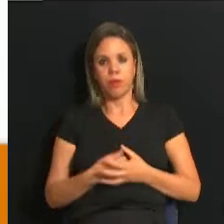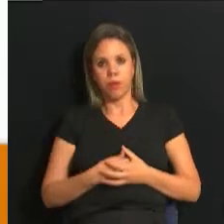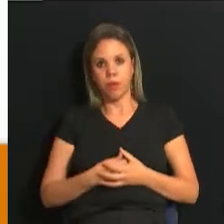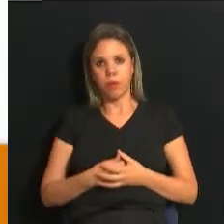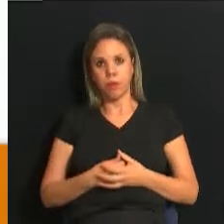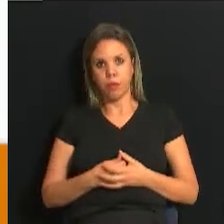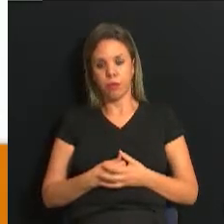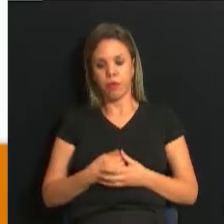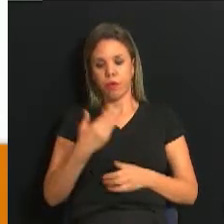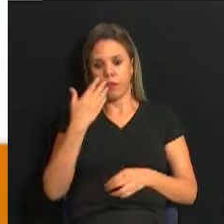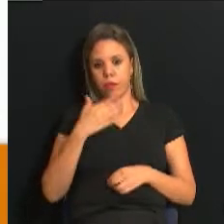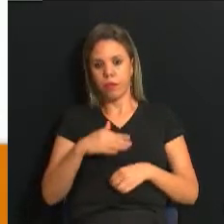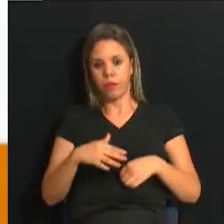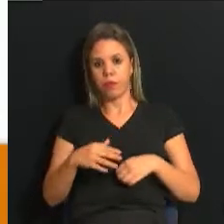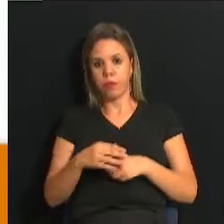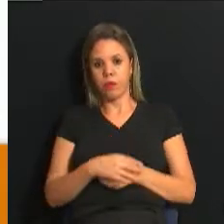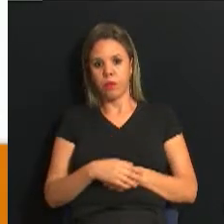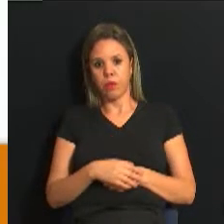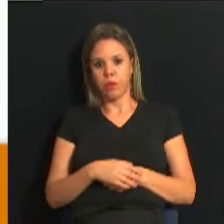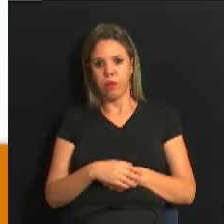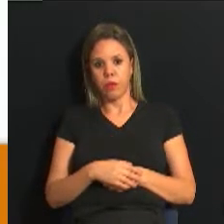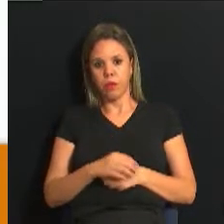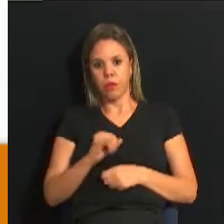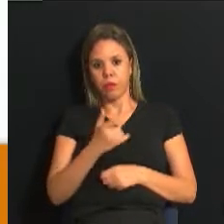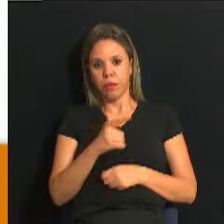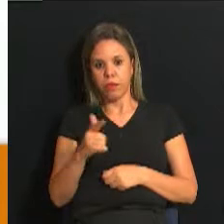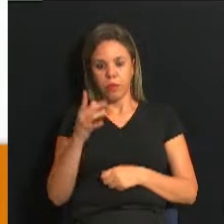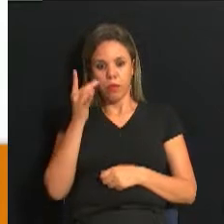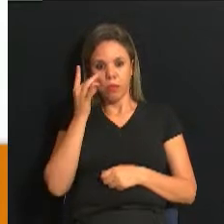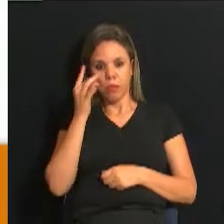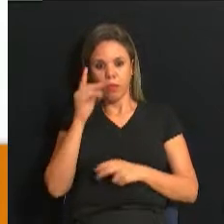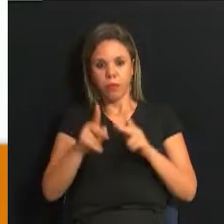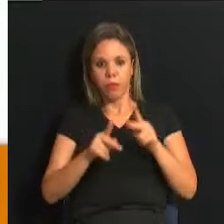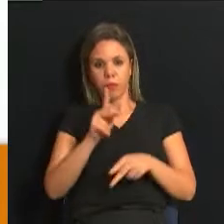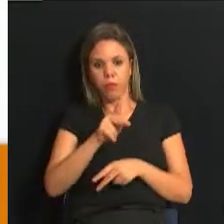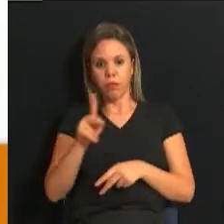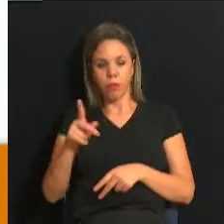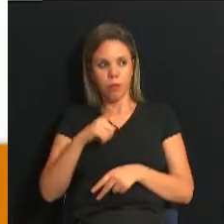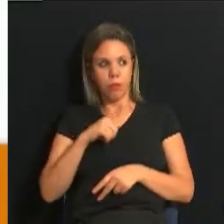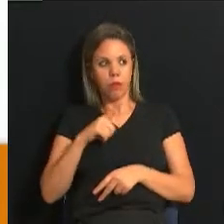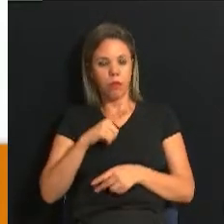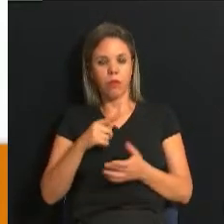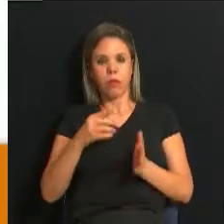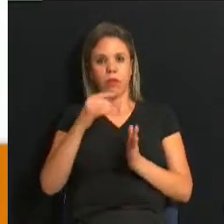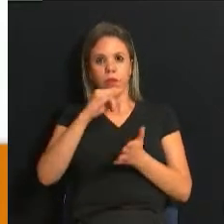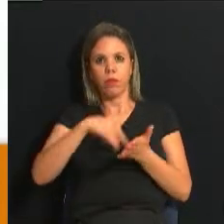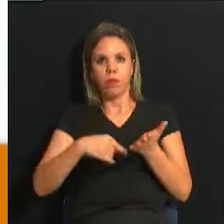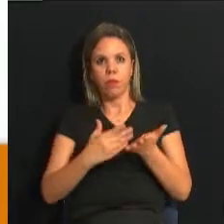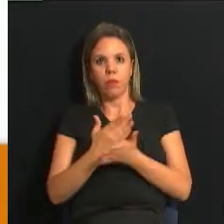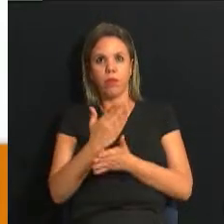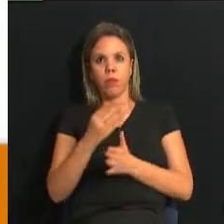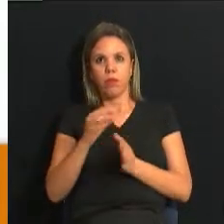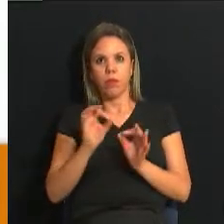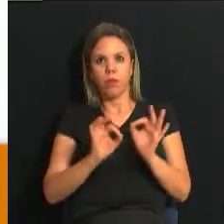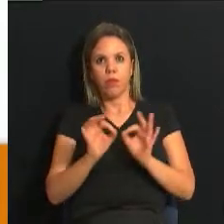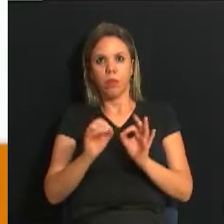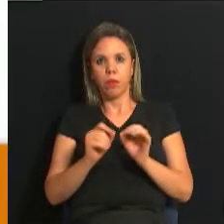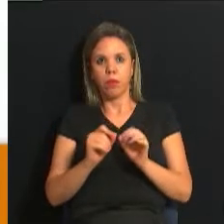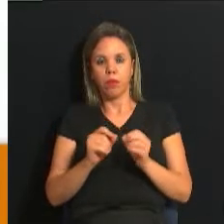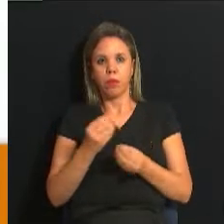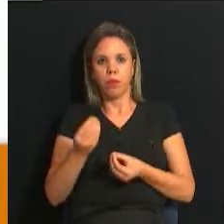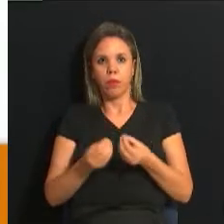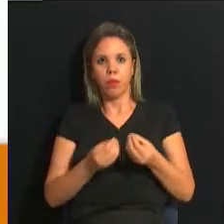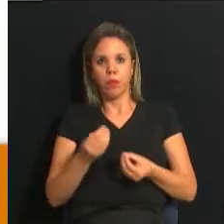pela criança. E caso não haja a presença de um adulto, deve ter uma autorização, que aí tem um formulário como fazer